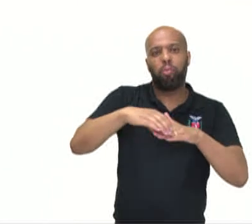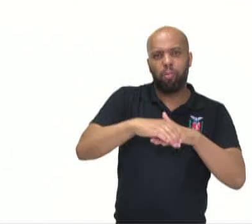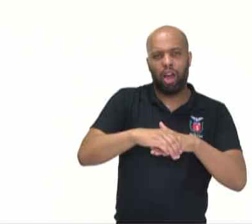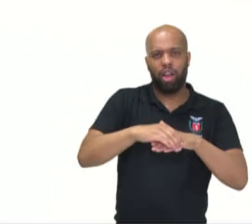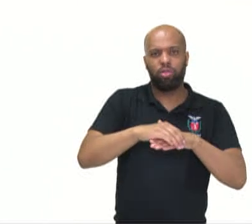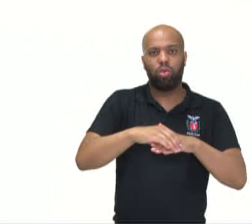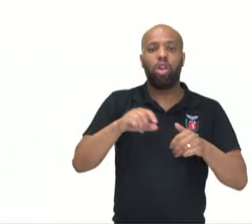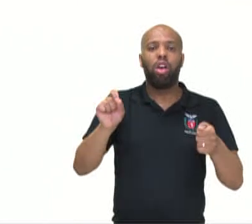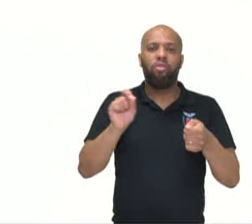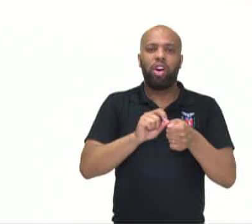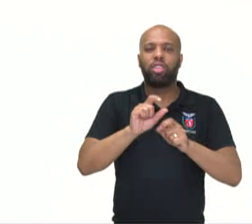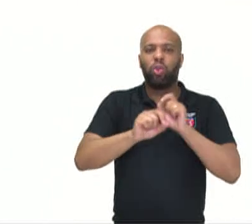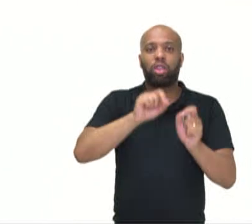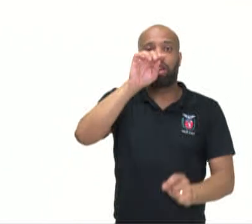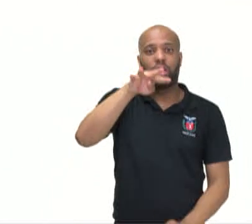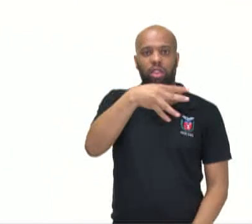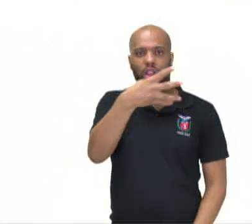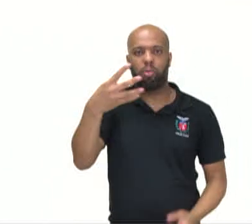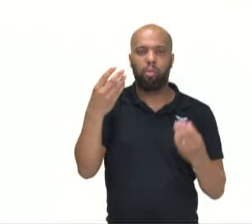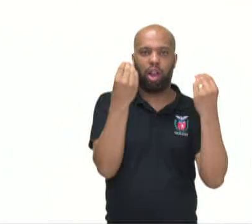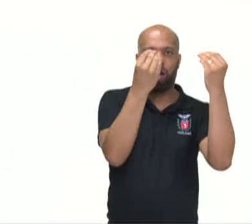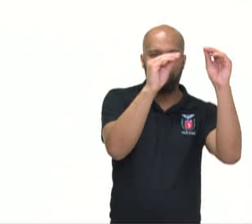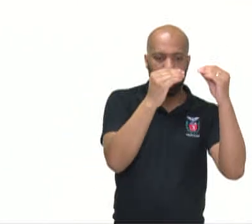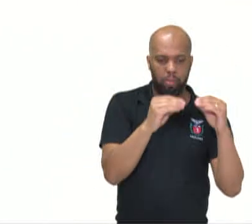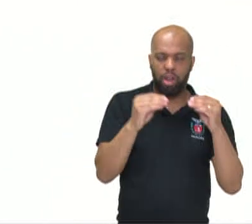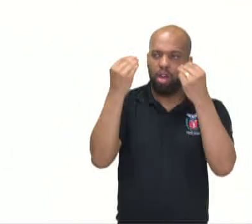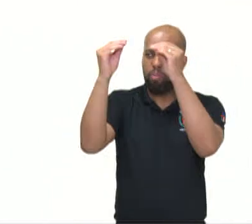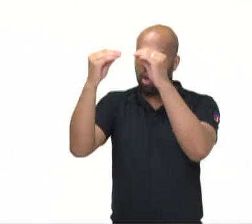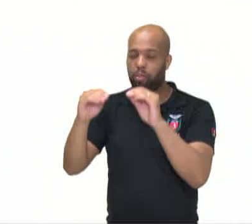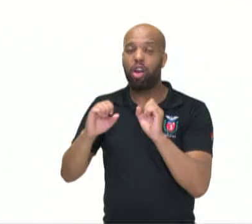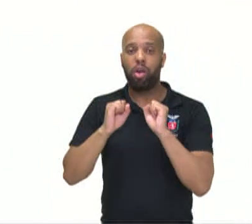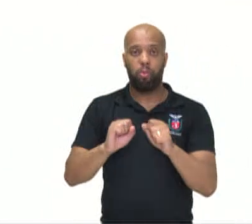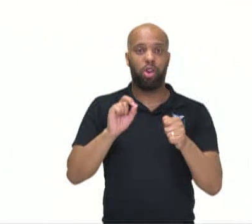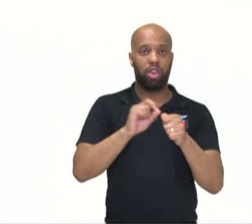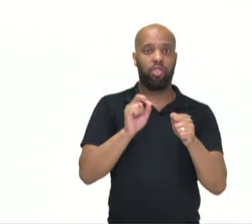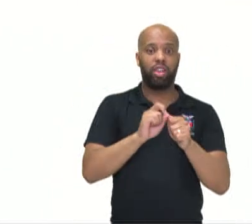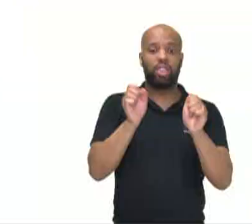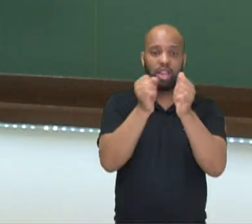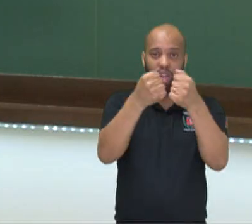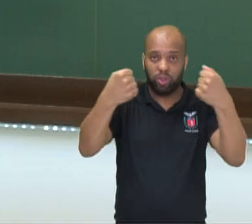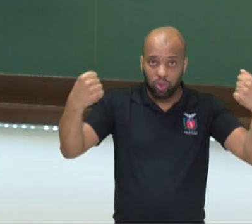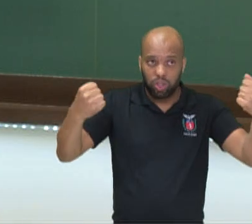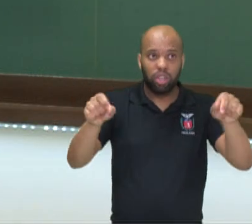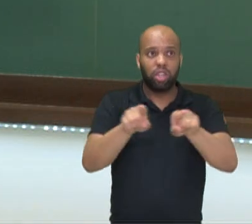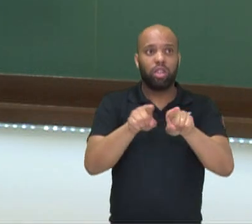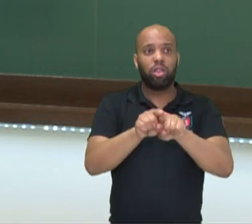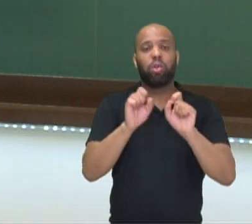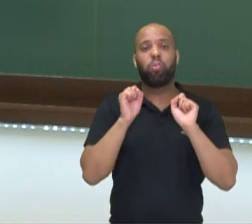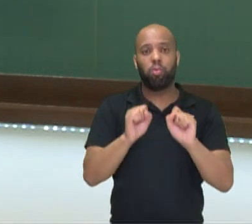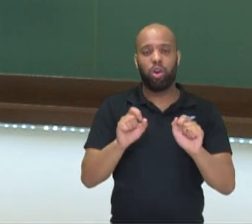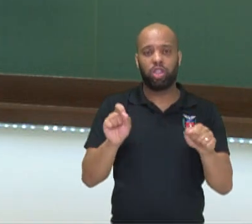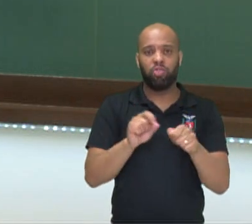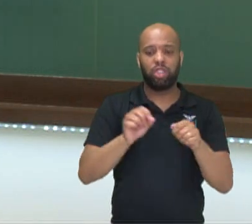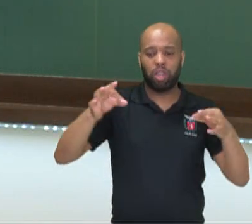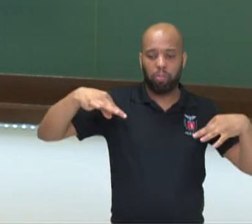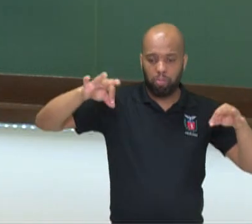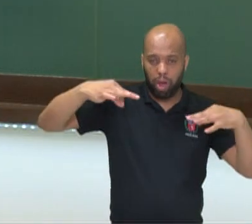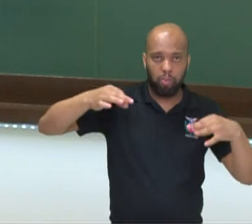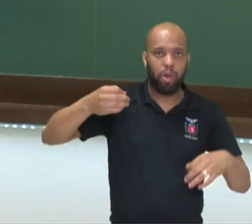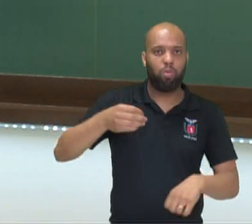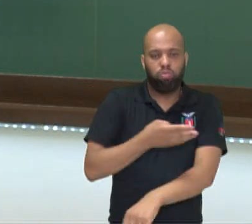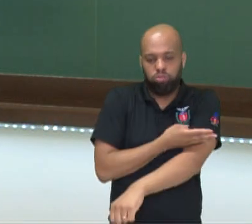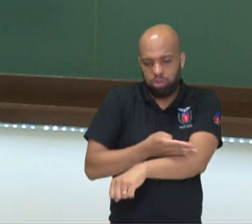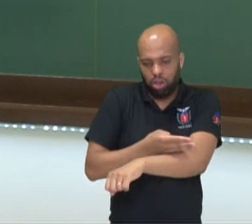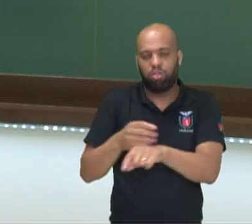tabela. Seu cartaz pode ser um cartaz físico, ou seja, pode ser feito na cartolina, pode ser feito numa folha de sulfite, numa folha